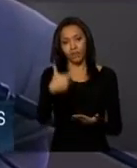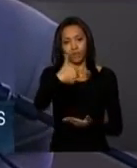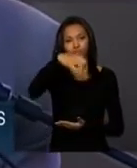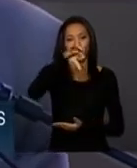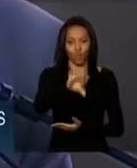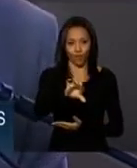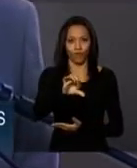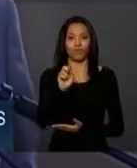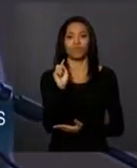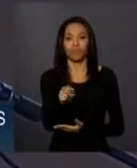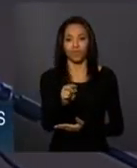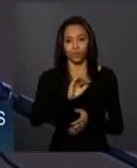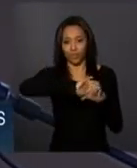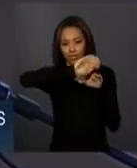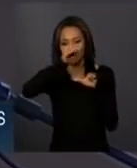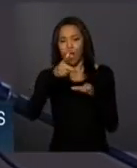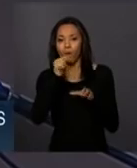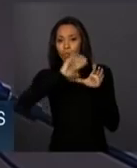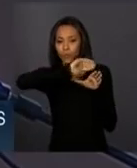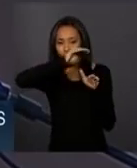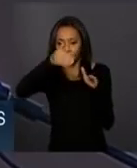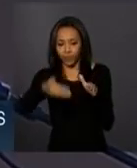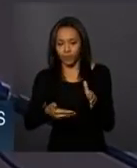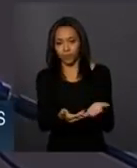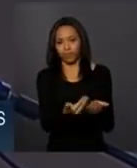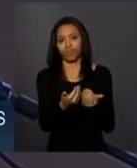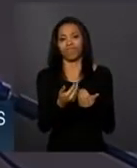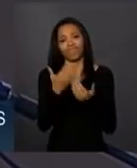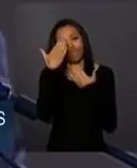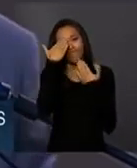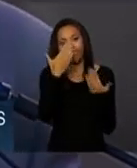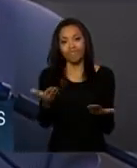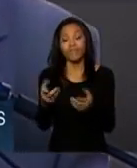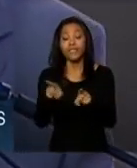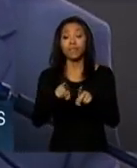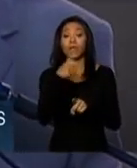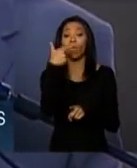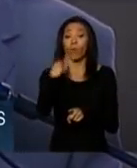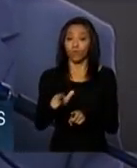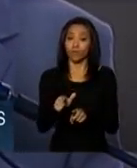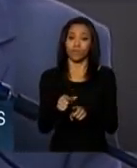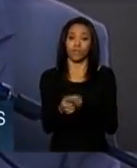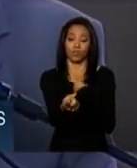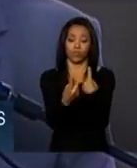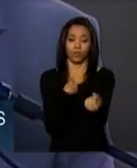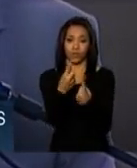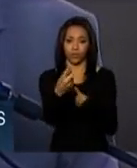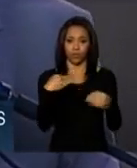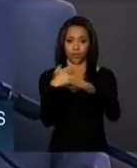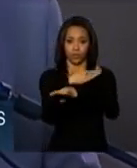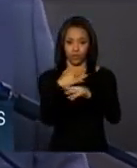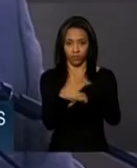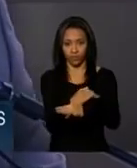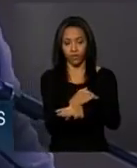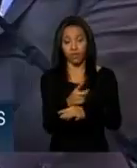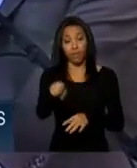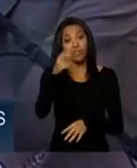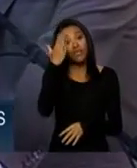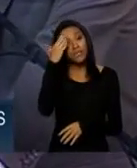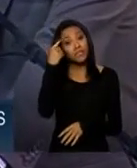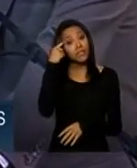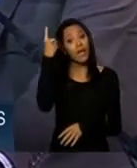cisternas. Mas eu queria lhe agradecer sobre a mobilidade urbana. Para a senhora ter ideia, nosso